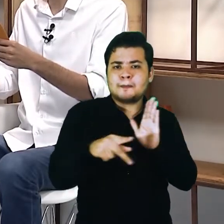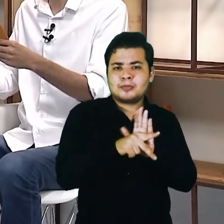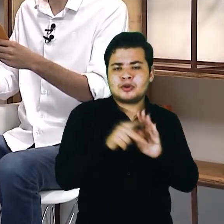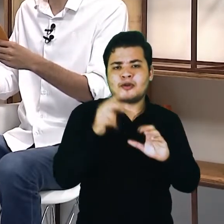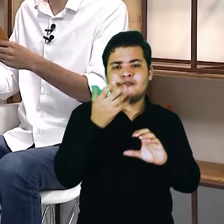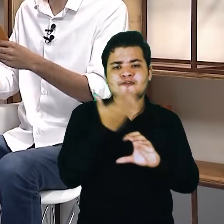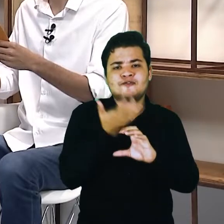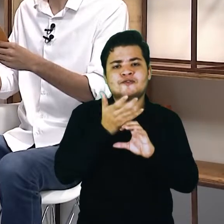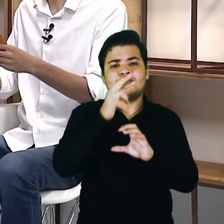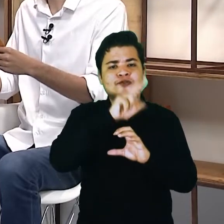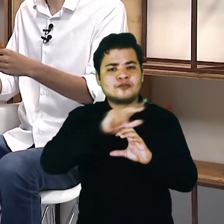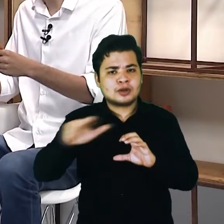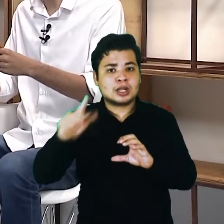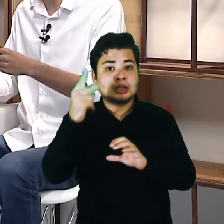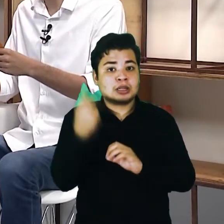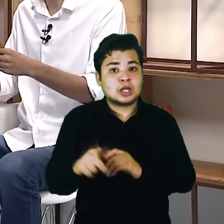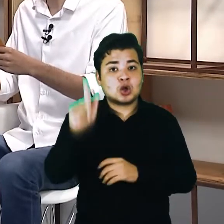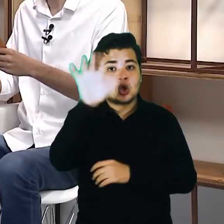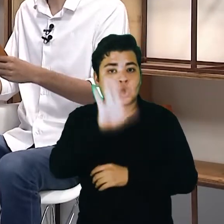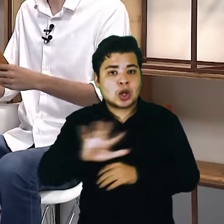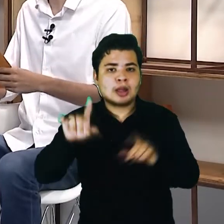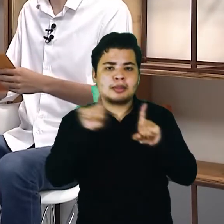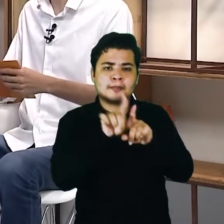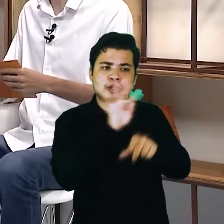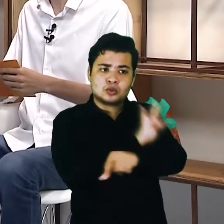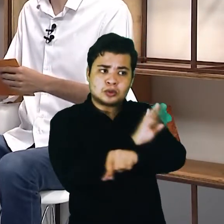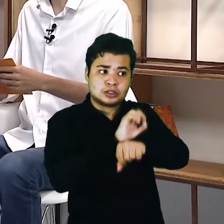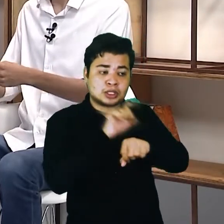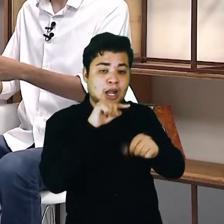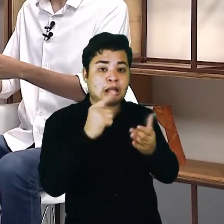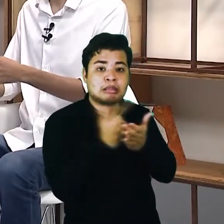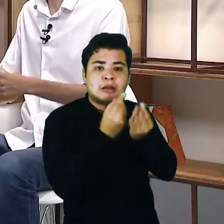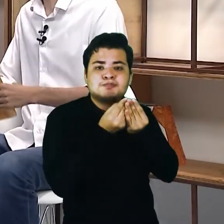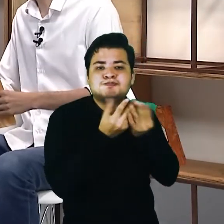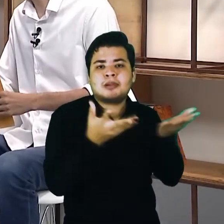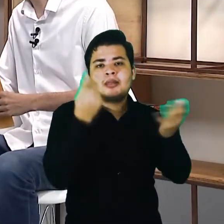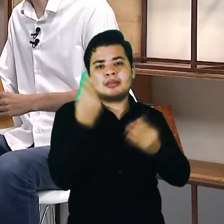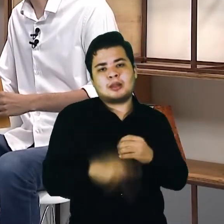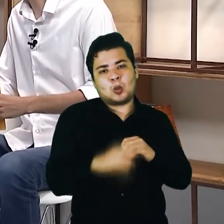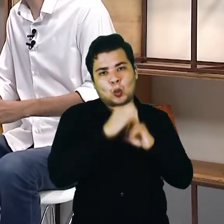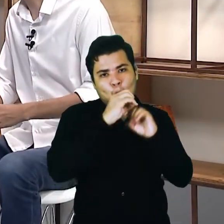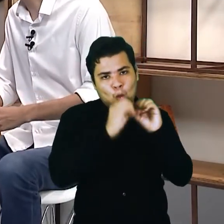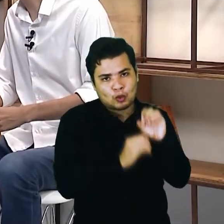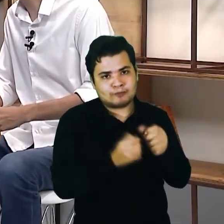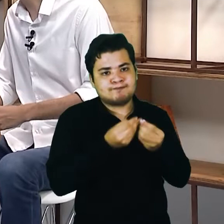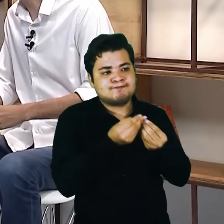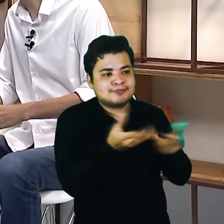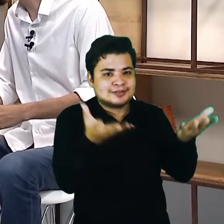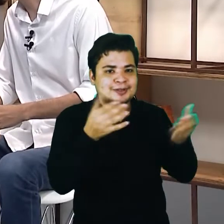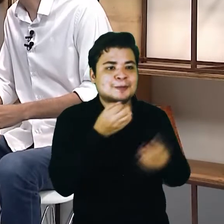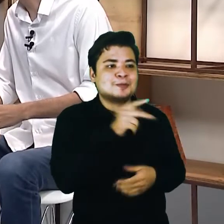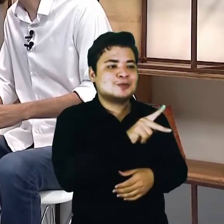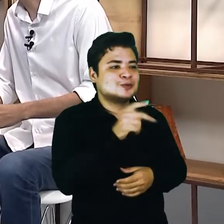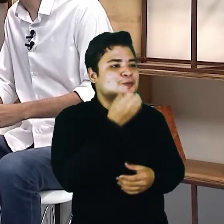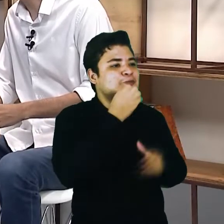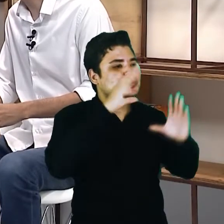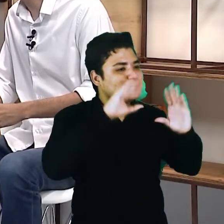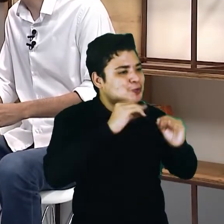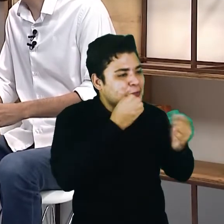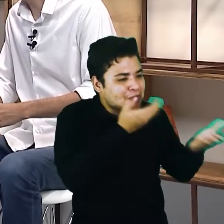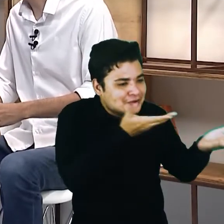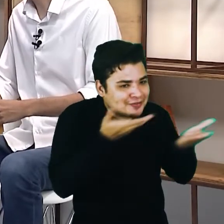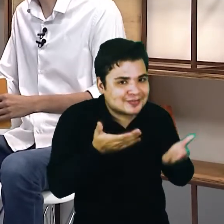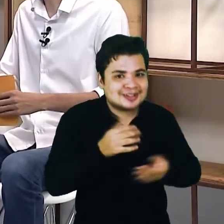e Tocantins, publicado pela Universidade Federal de Goiás. Professora Nádia, seja muito bem-vinda, boa noite, como vai?